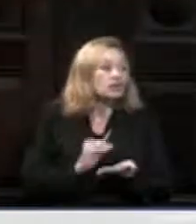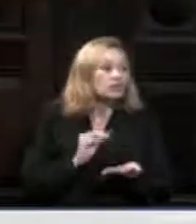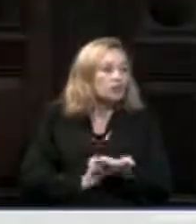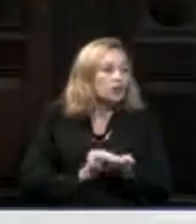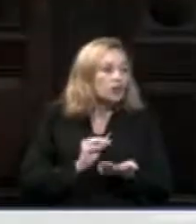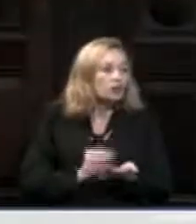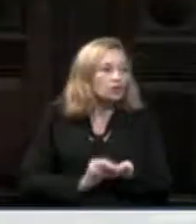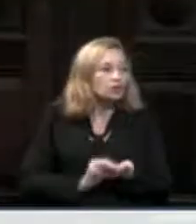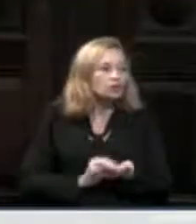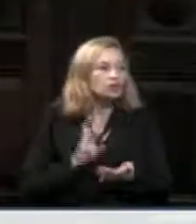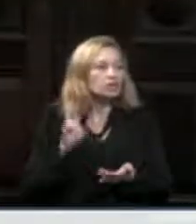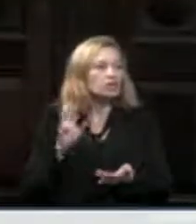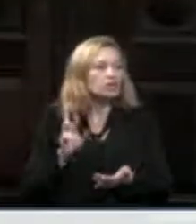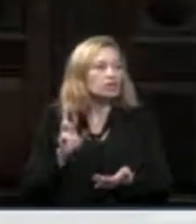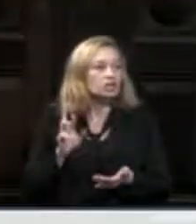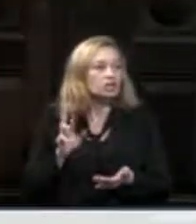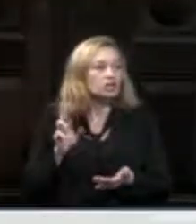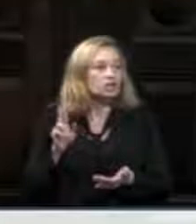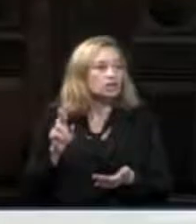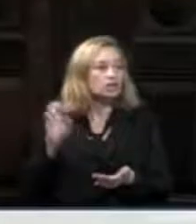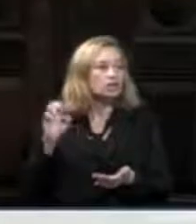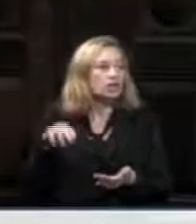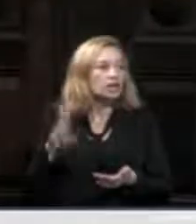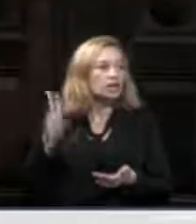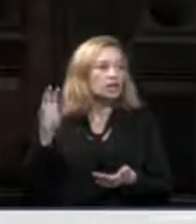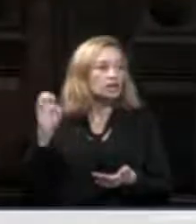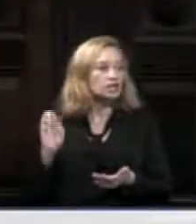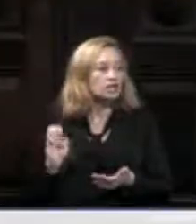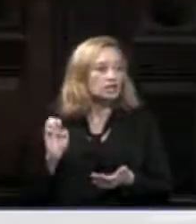esgoto, por tudo isso,